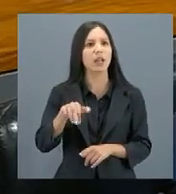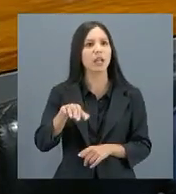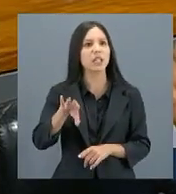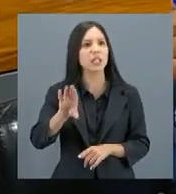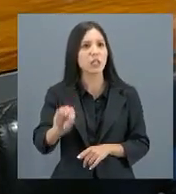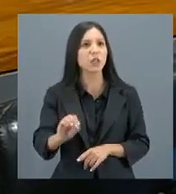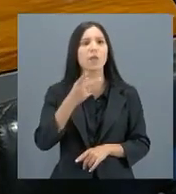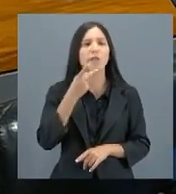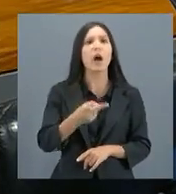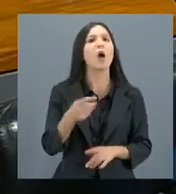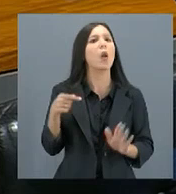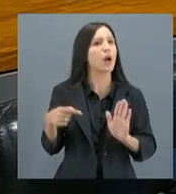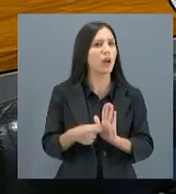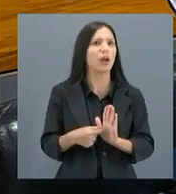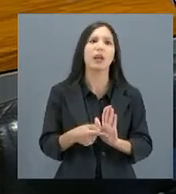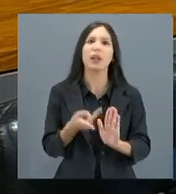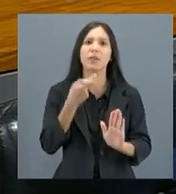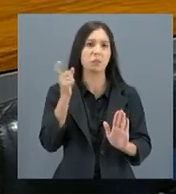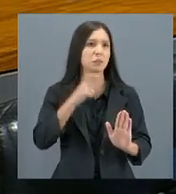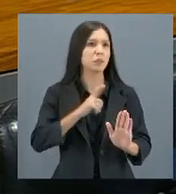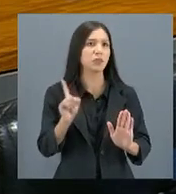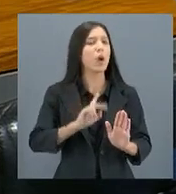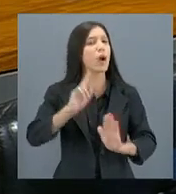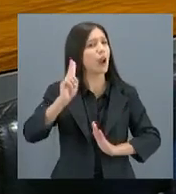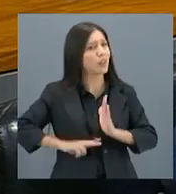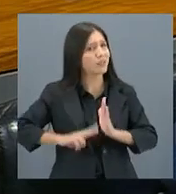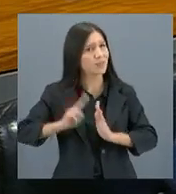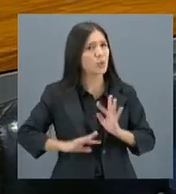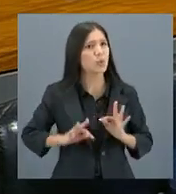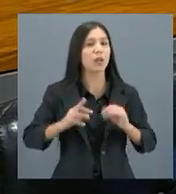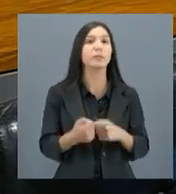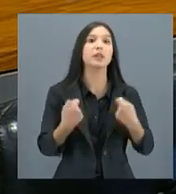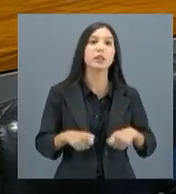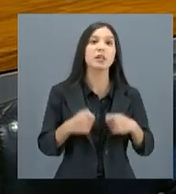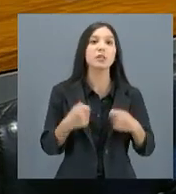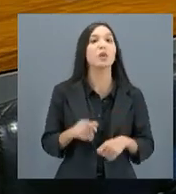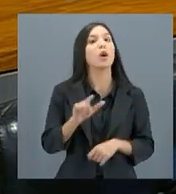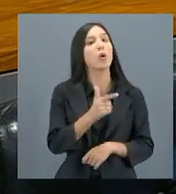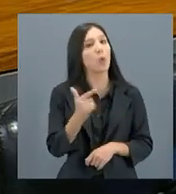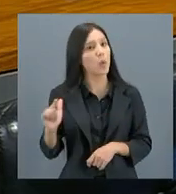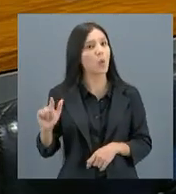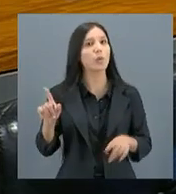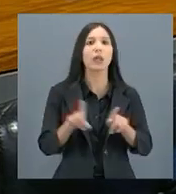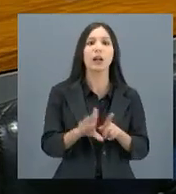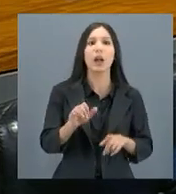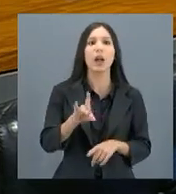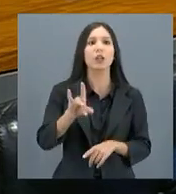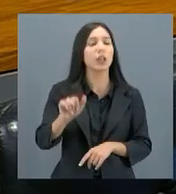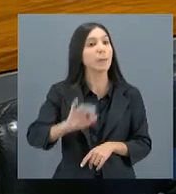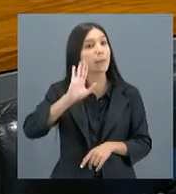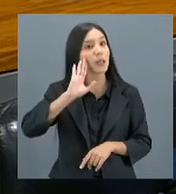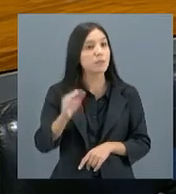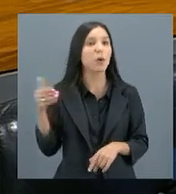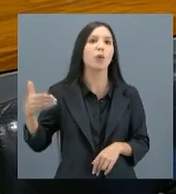não negou o que está na Veja. Eu li tudo aqui. Então o que a gente precisa ouvir é o senhor Cardia. Esse é fundamental